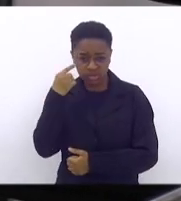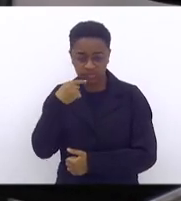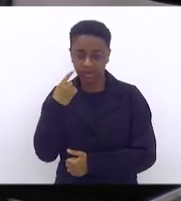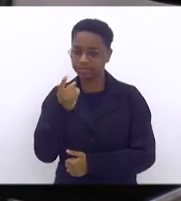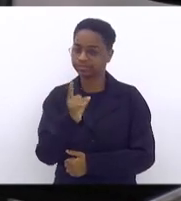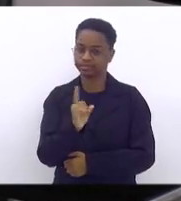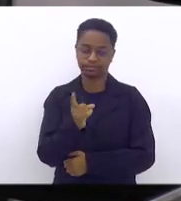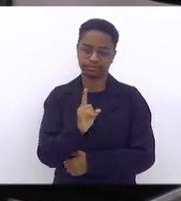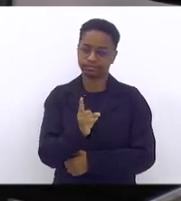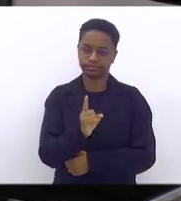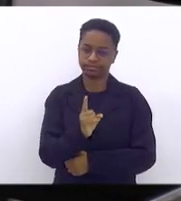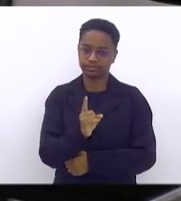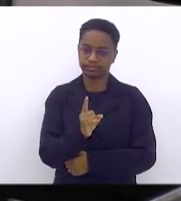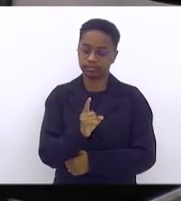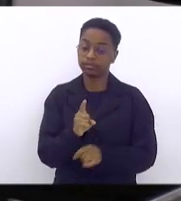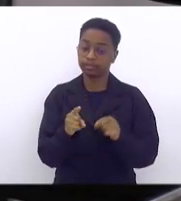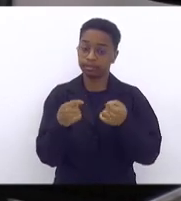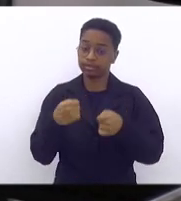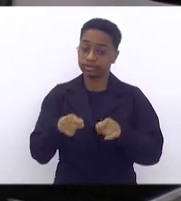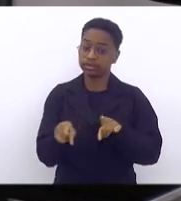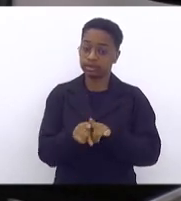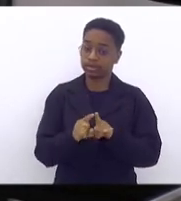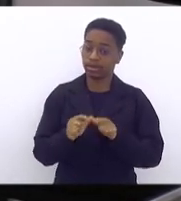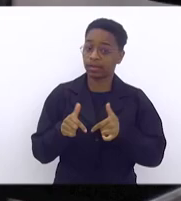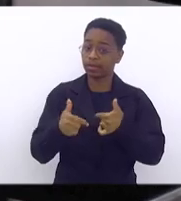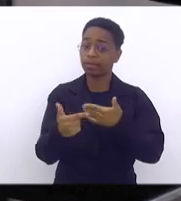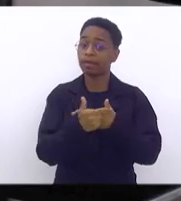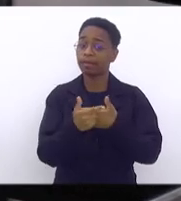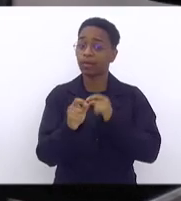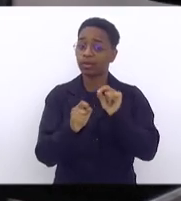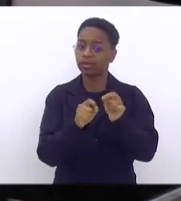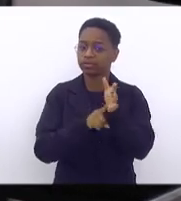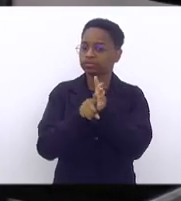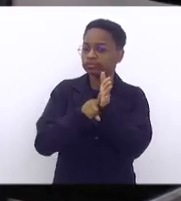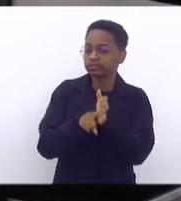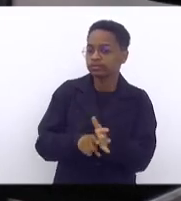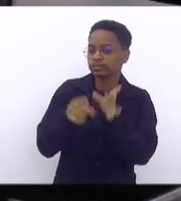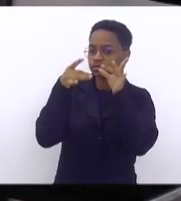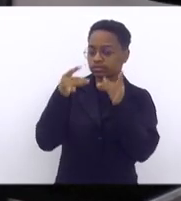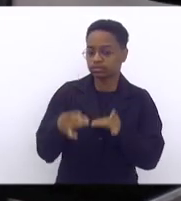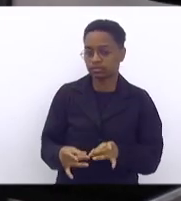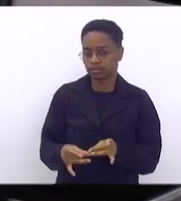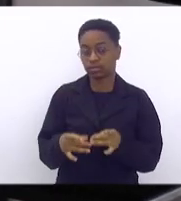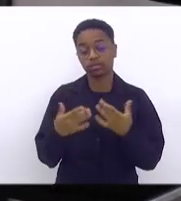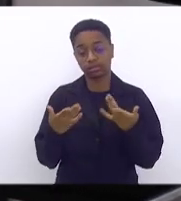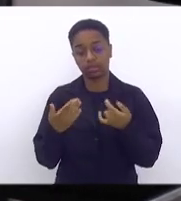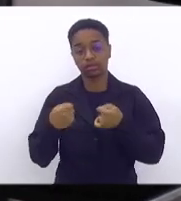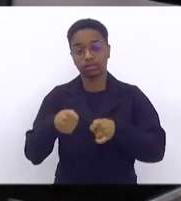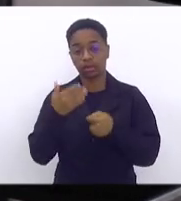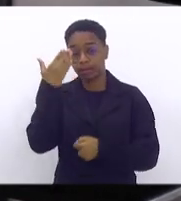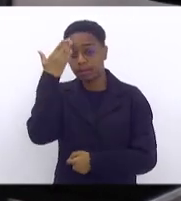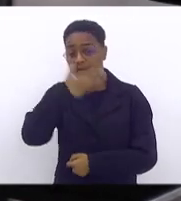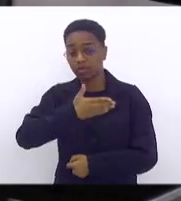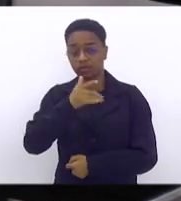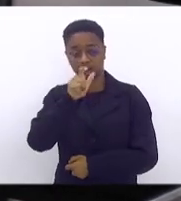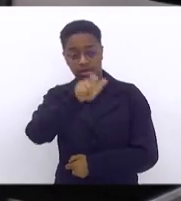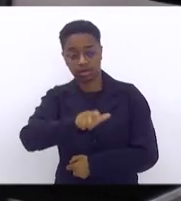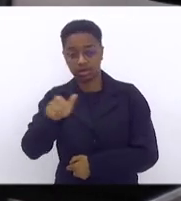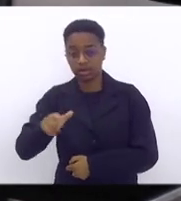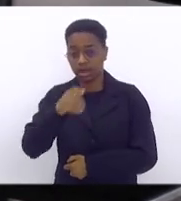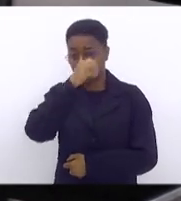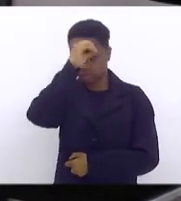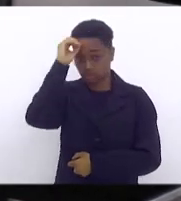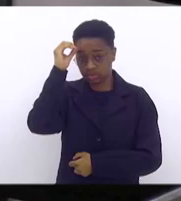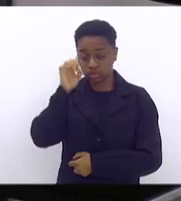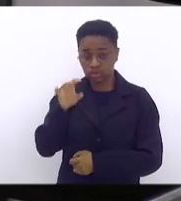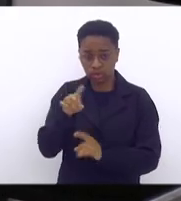e advogadas. Também cumpre o papel investigativo. E tem que provar a inocência não só sobre o ponto